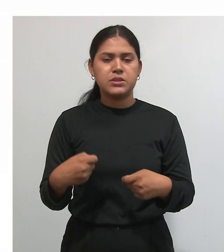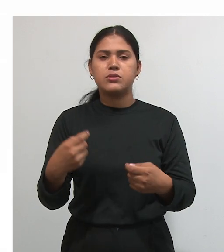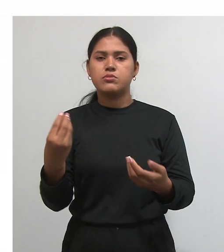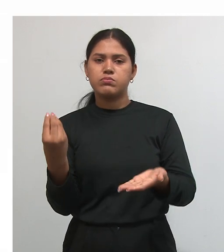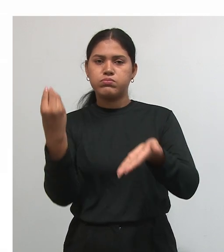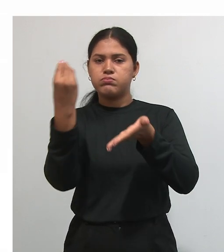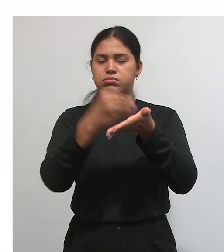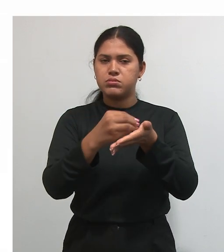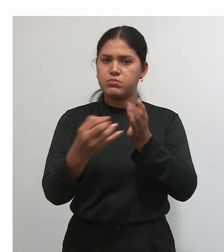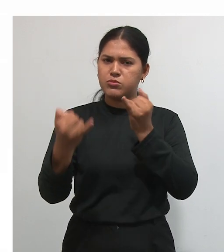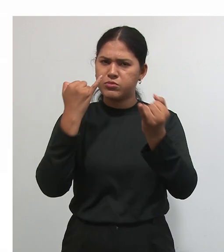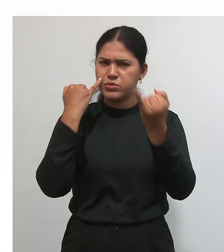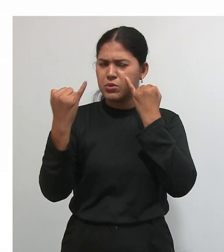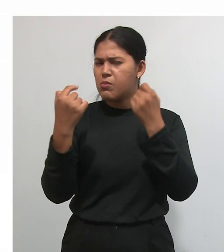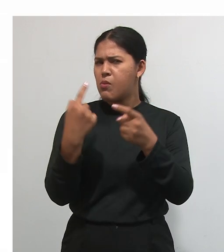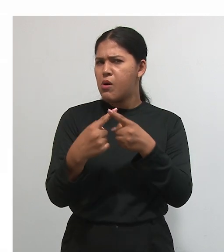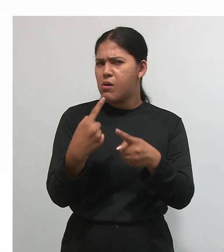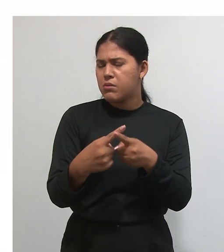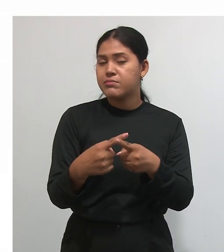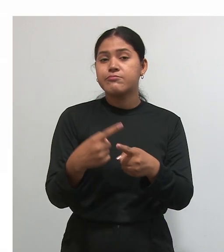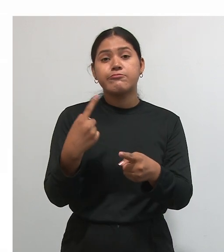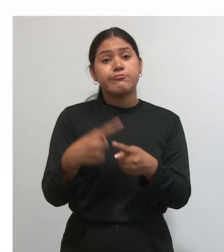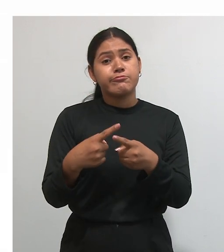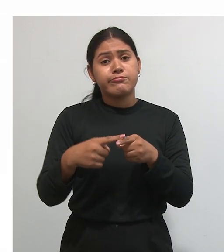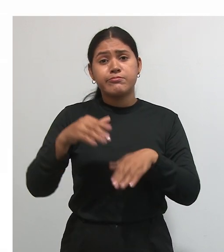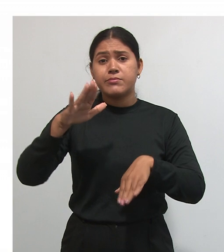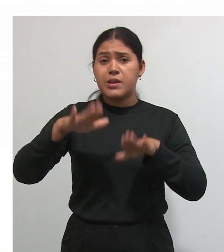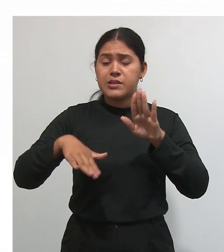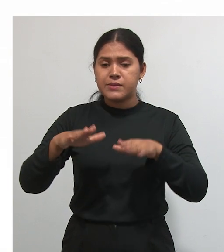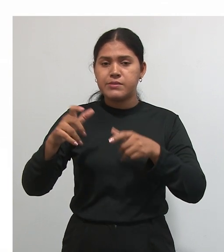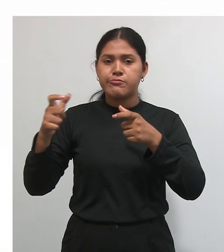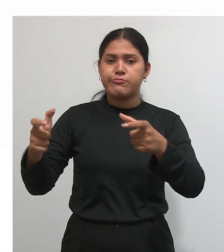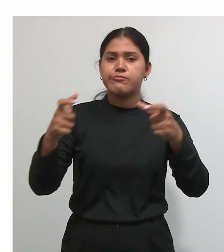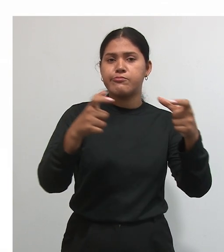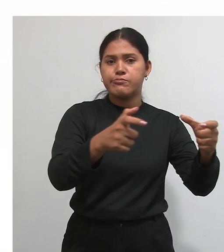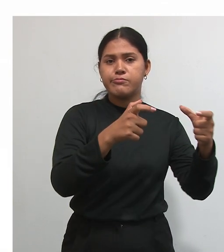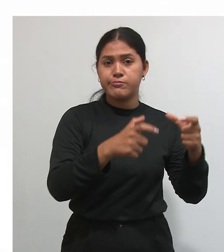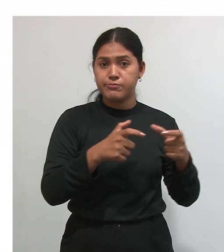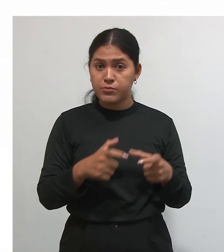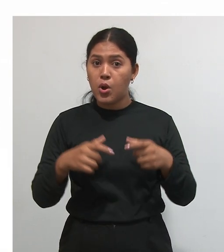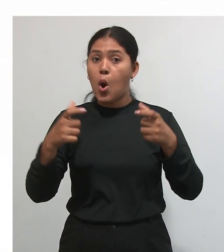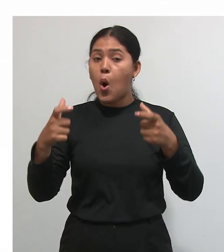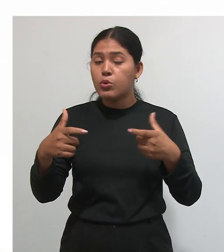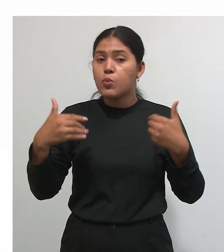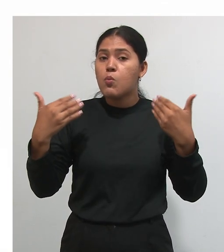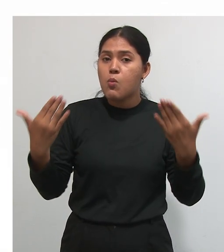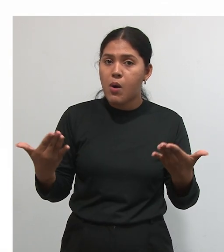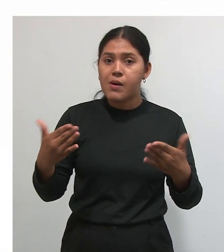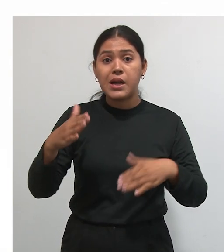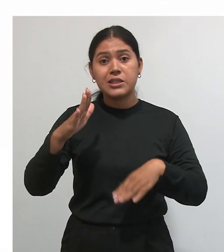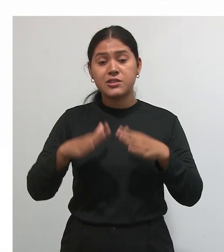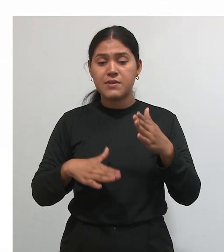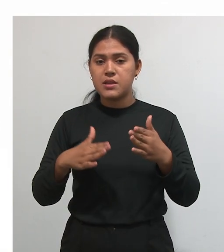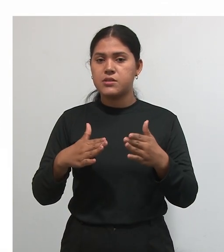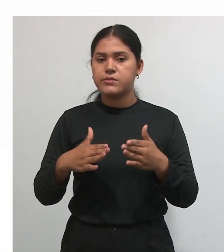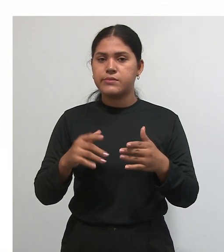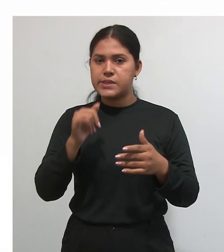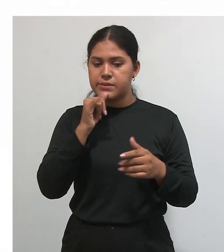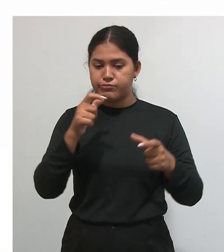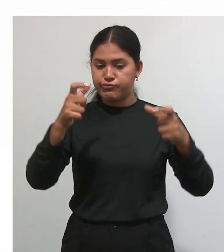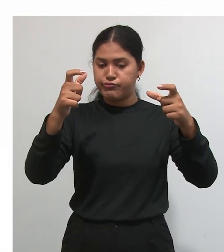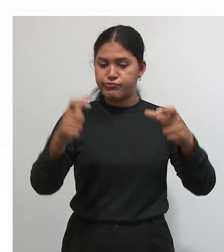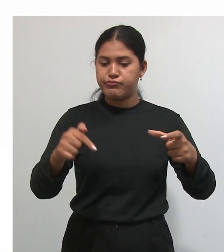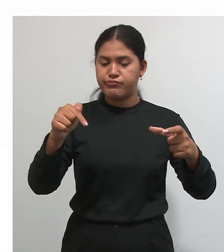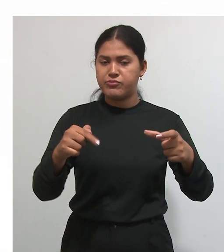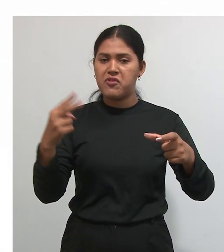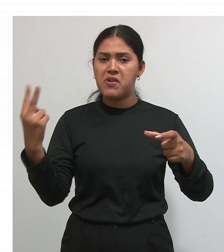ser depreciado? Por quê? Às vezes por causa de sua localização, com o tempo, né? De repente o